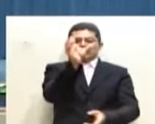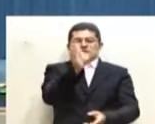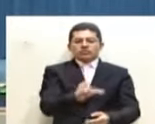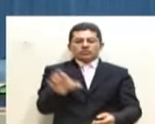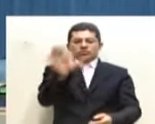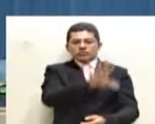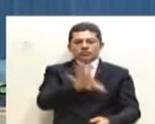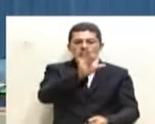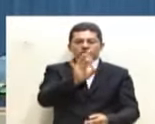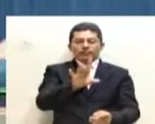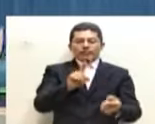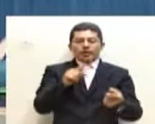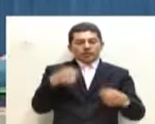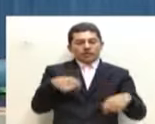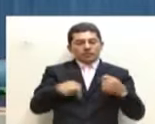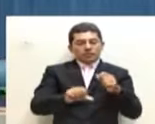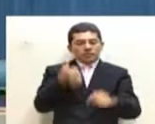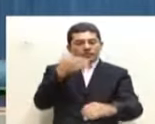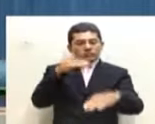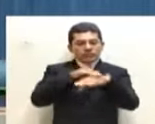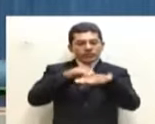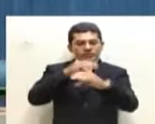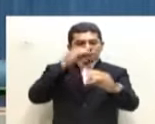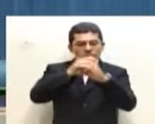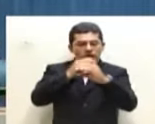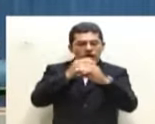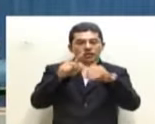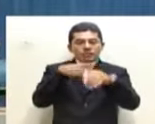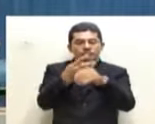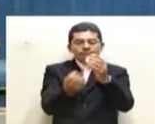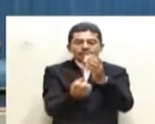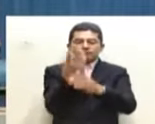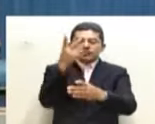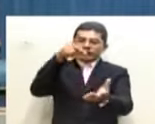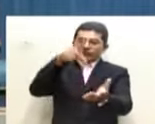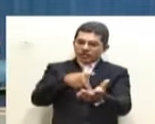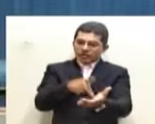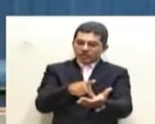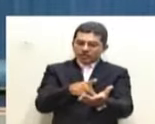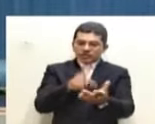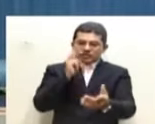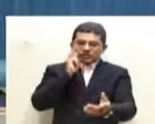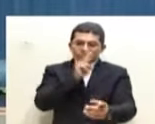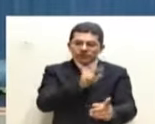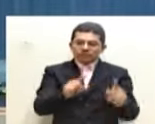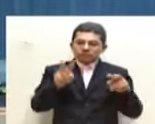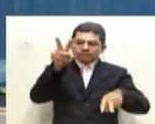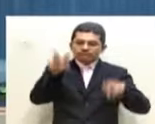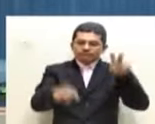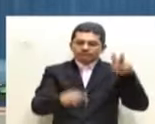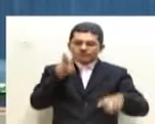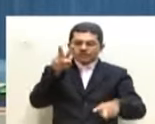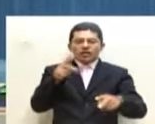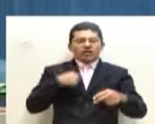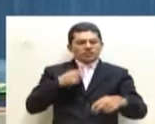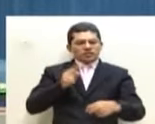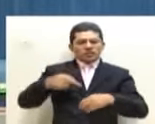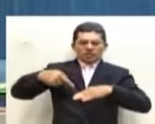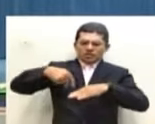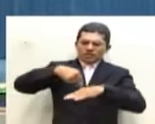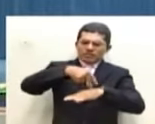verdades absolutas que me levaram para caminhos que eram caminhos equivocados e que foi preciso o